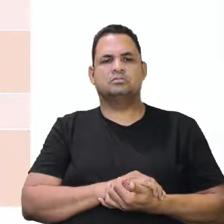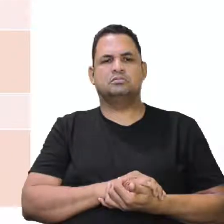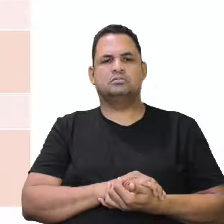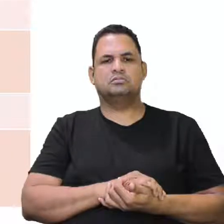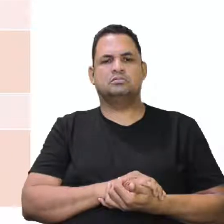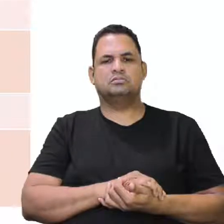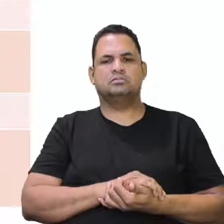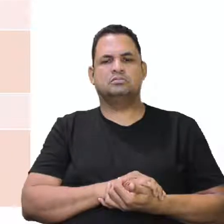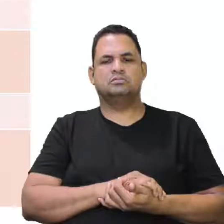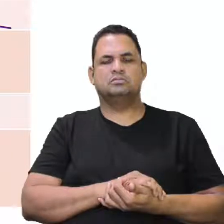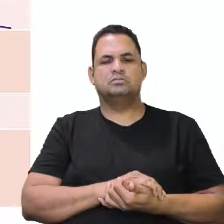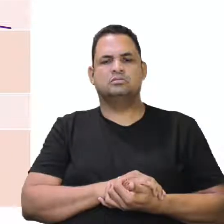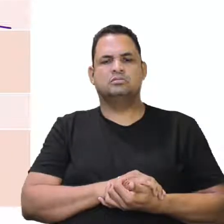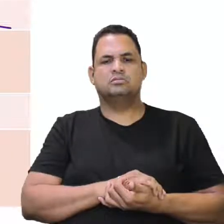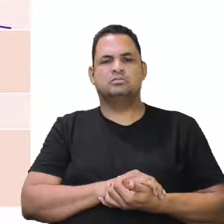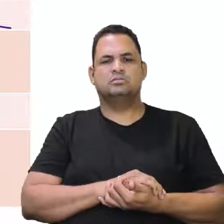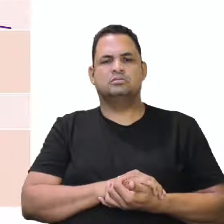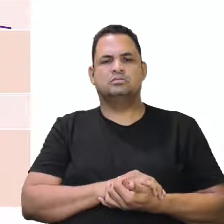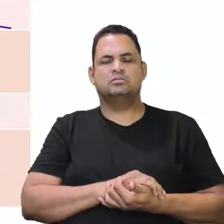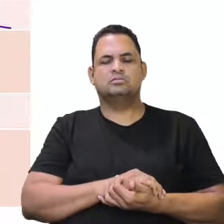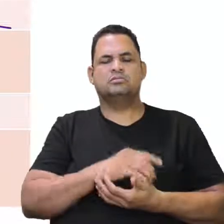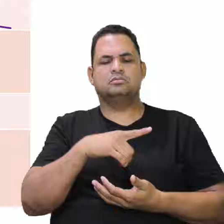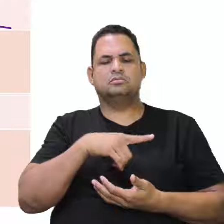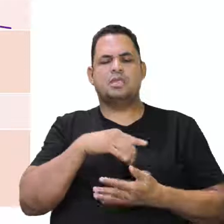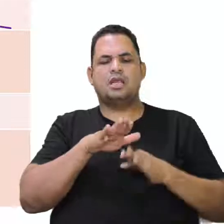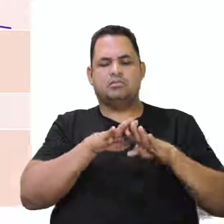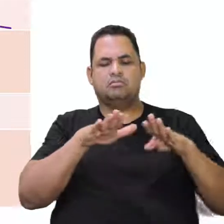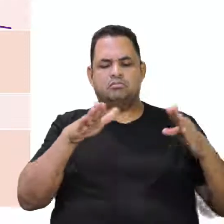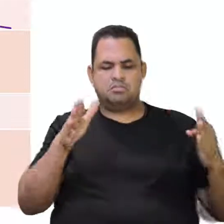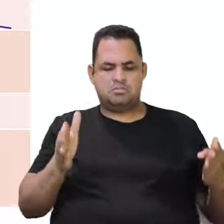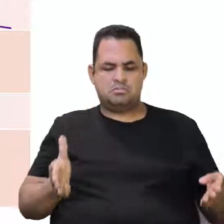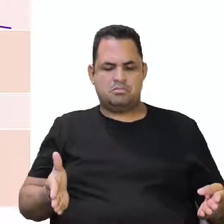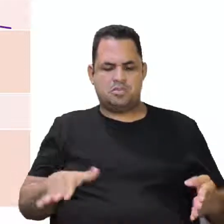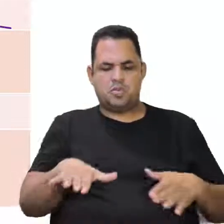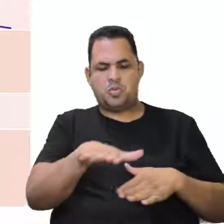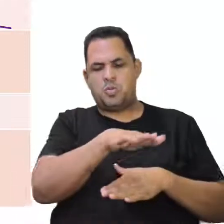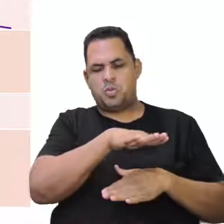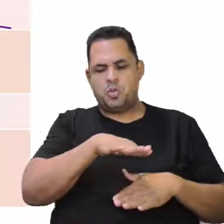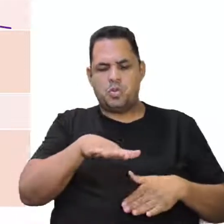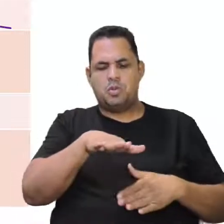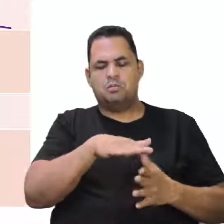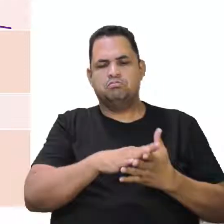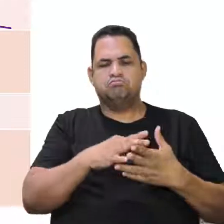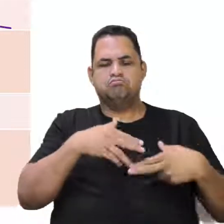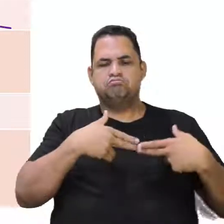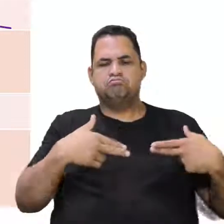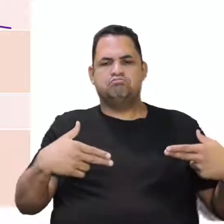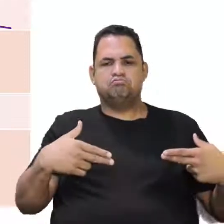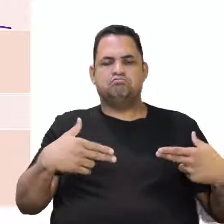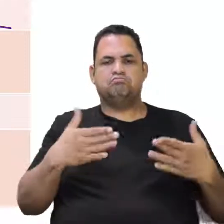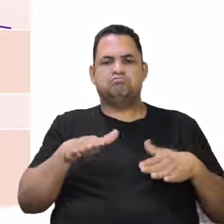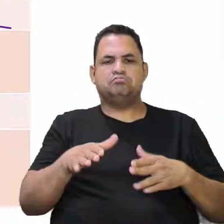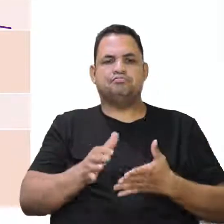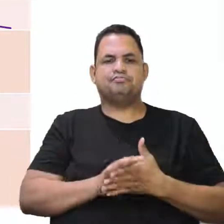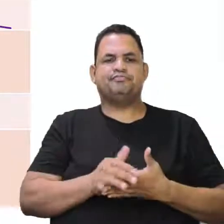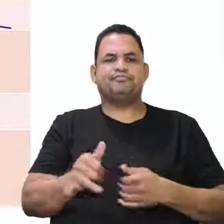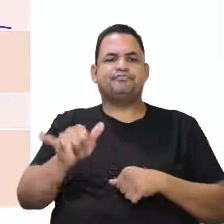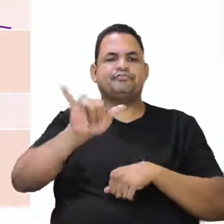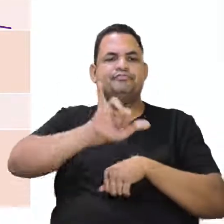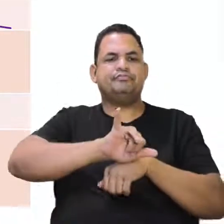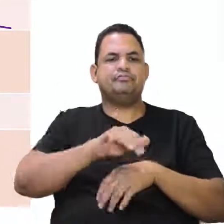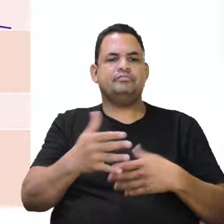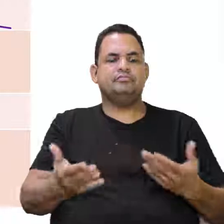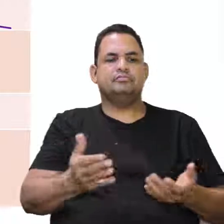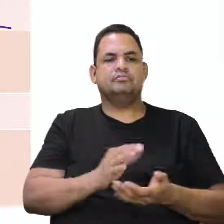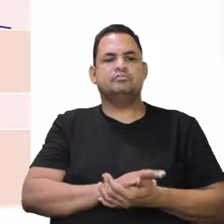aí, is there anything on the table? Há algo em cima da mesa? Há alguma coisa em cima da mesa? Agora, anything